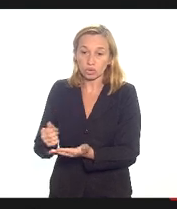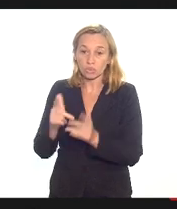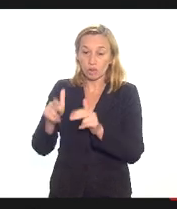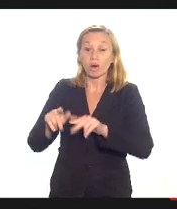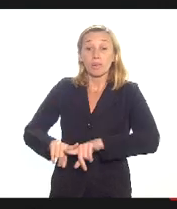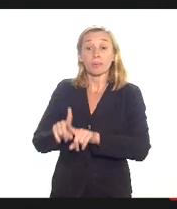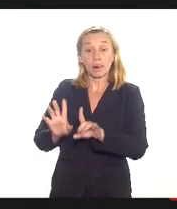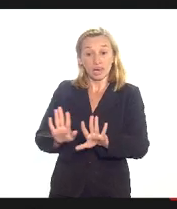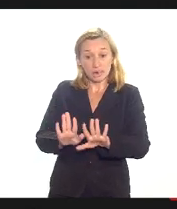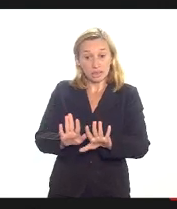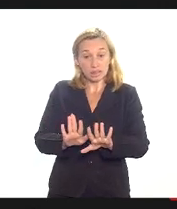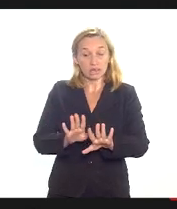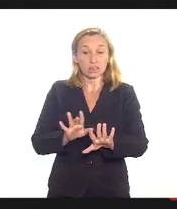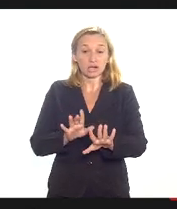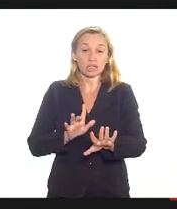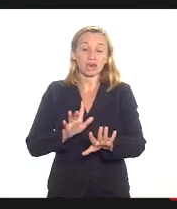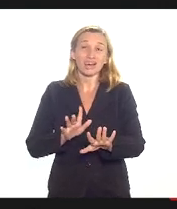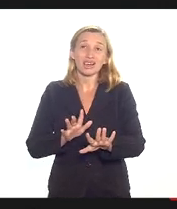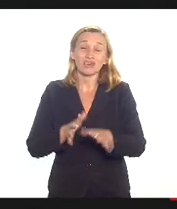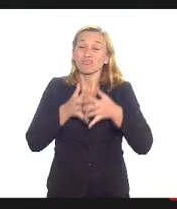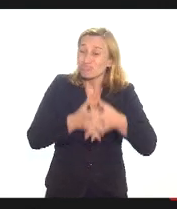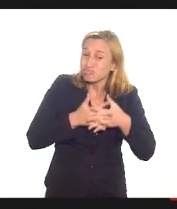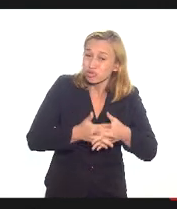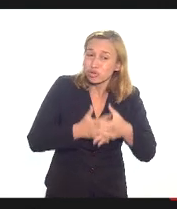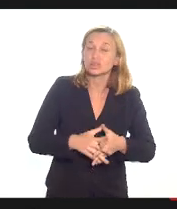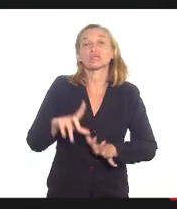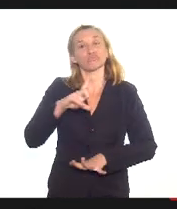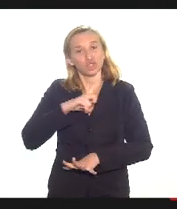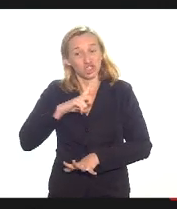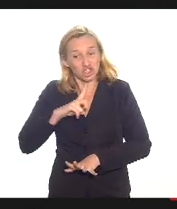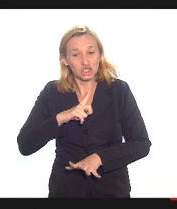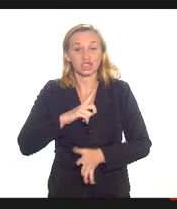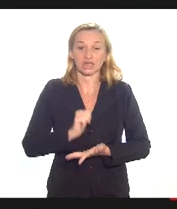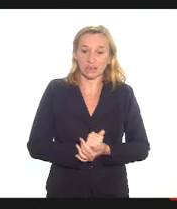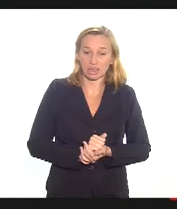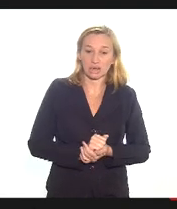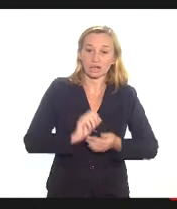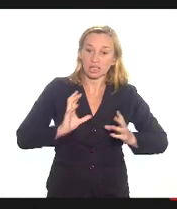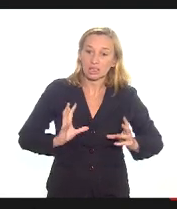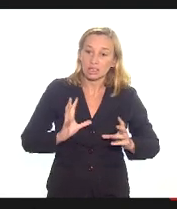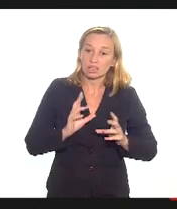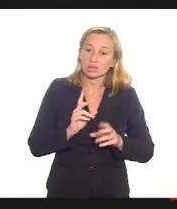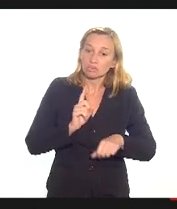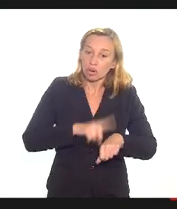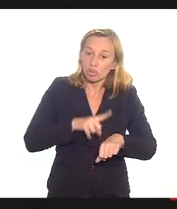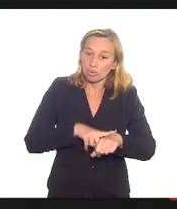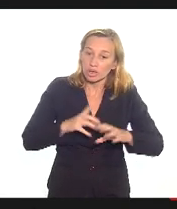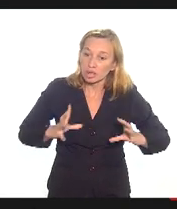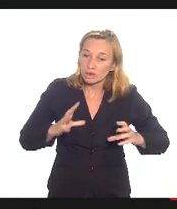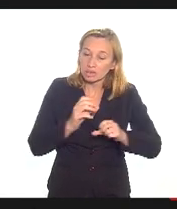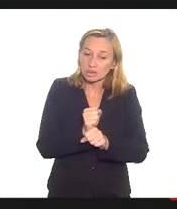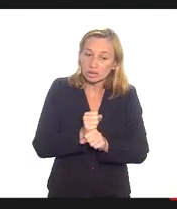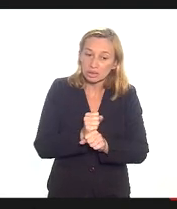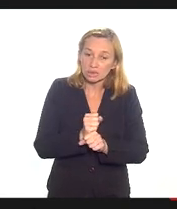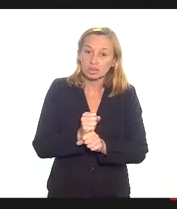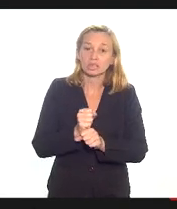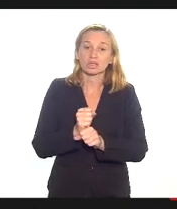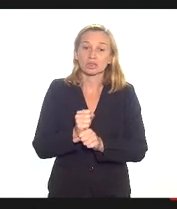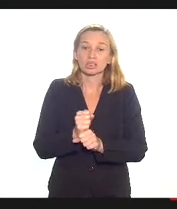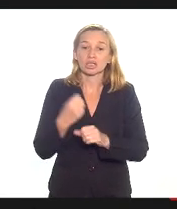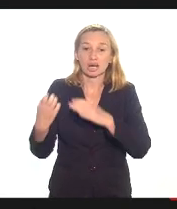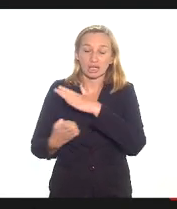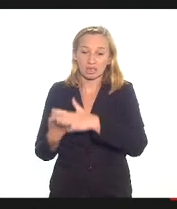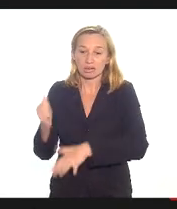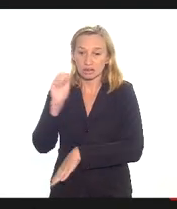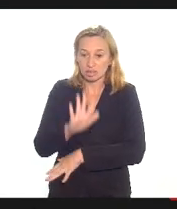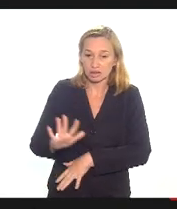dava muita confusão nas apurações da Agência Nacional do Petróleo. Então,